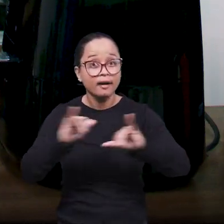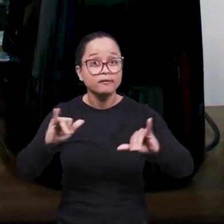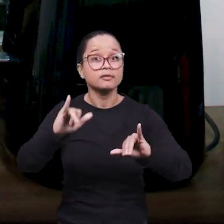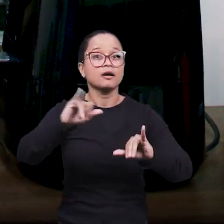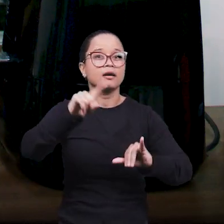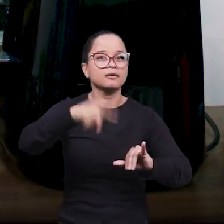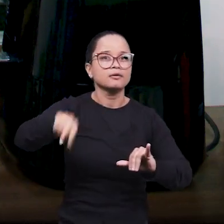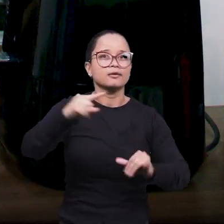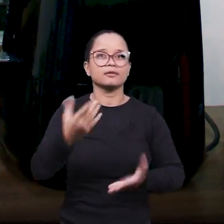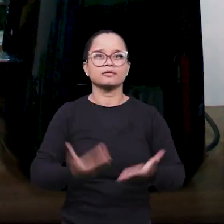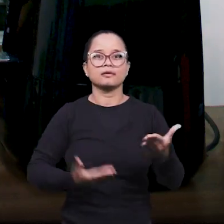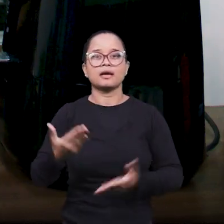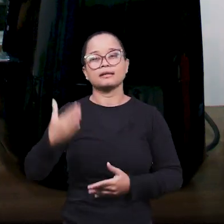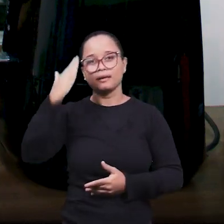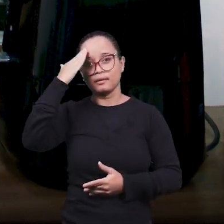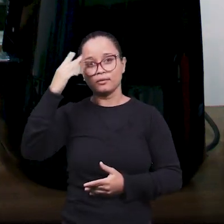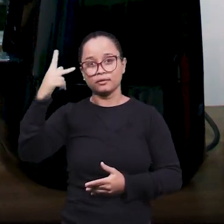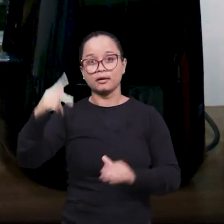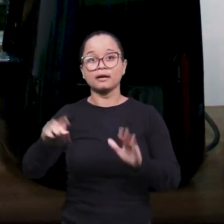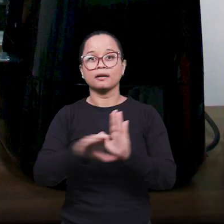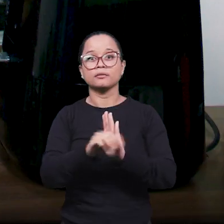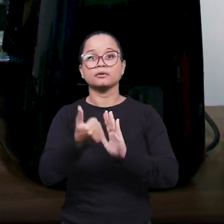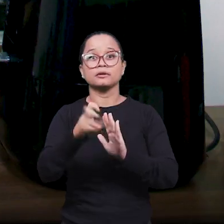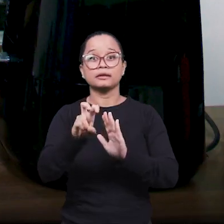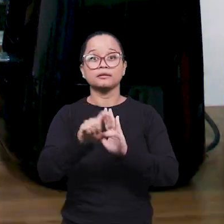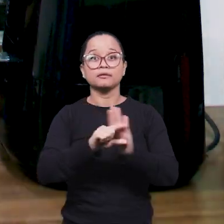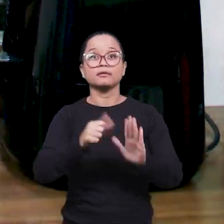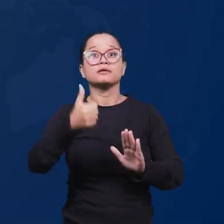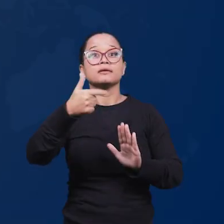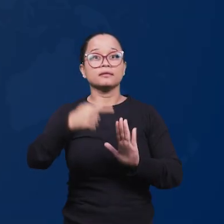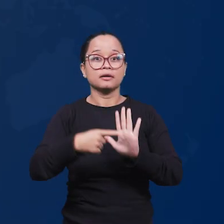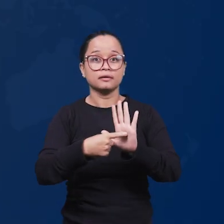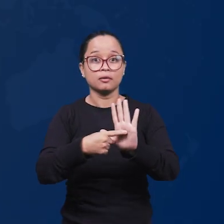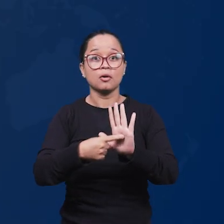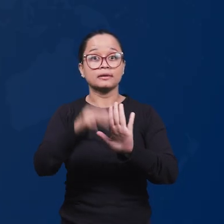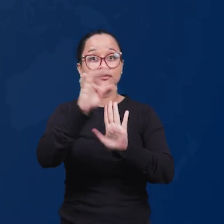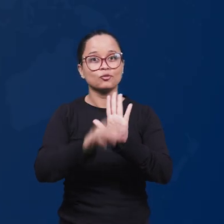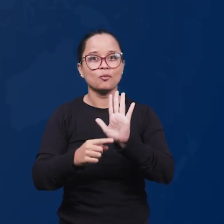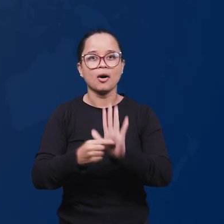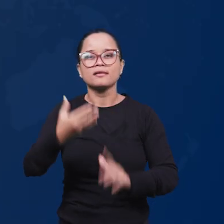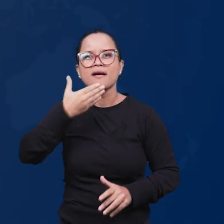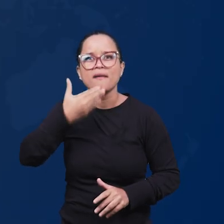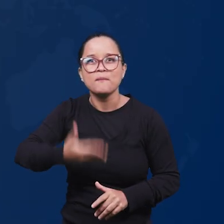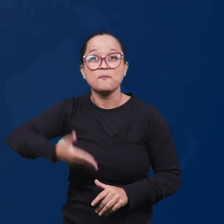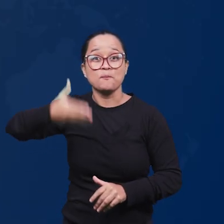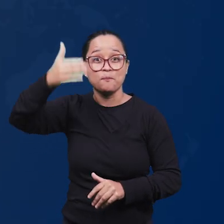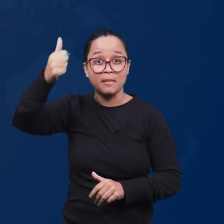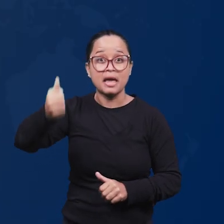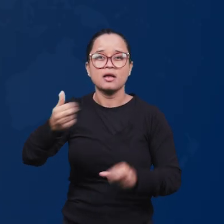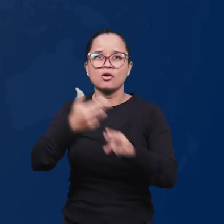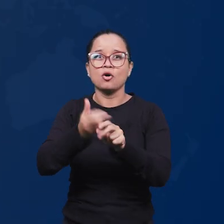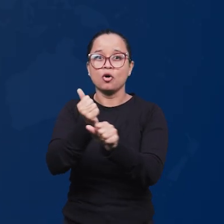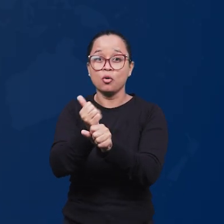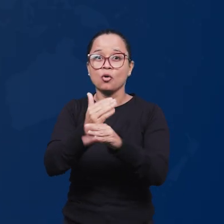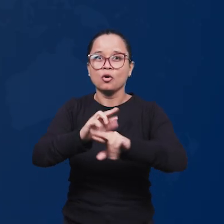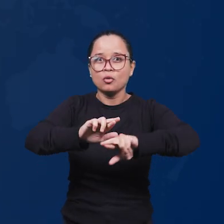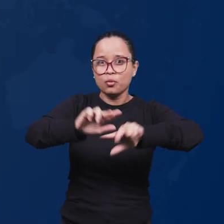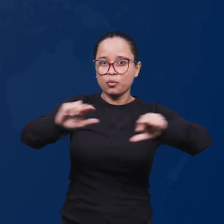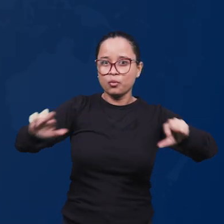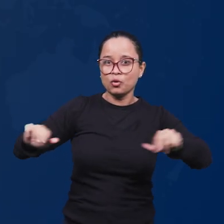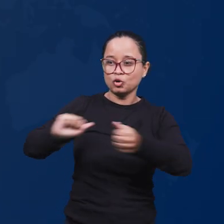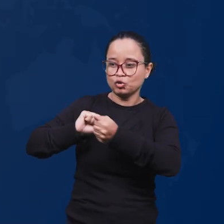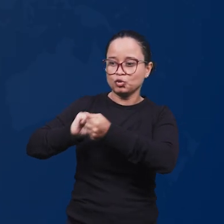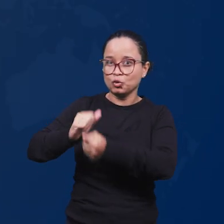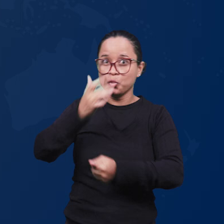ela vai falar para vocês, está lá em Provérbios 15:17, né? É melhor comer verduras na companhia de quem a